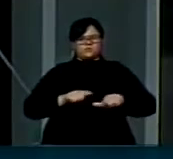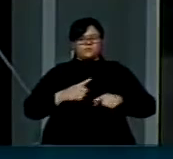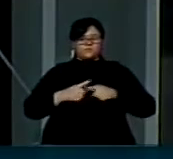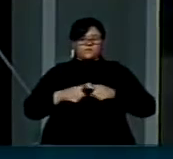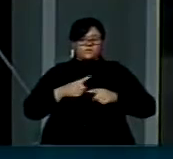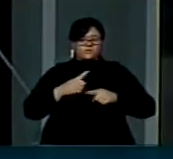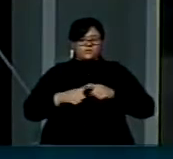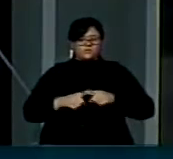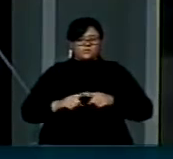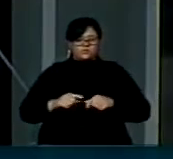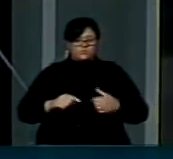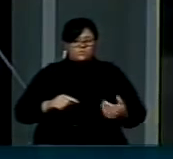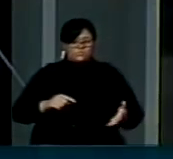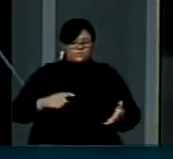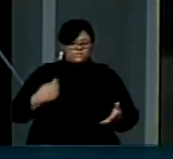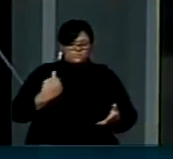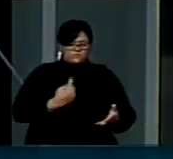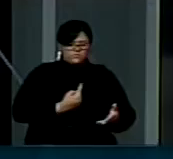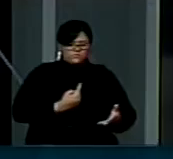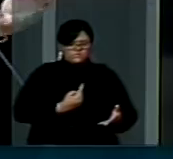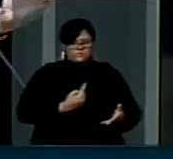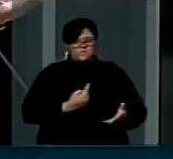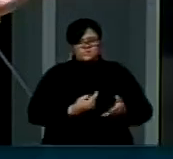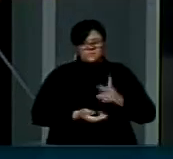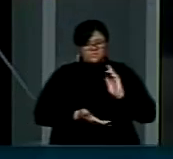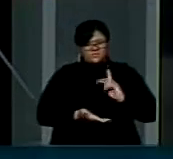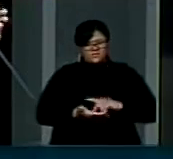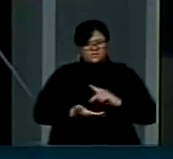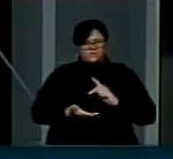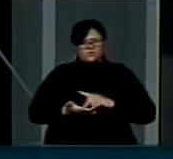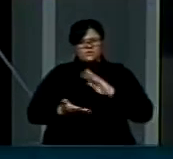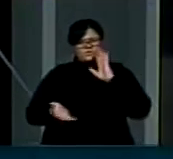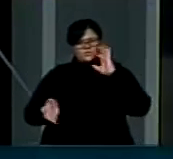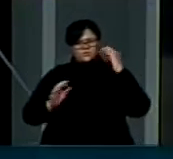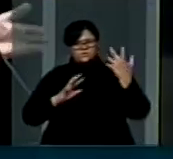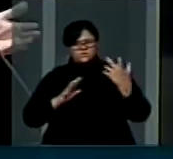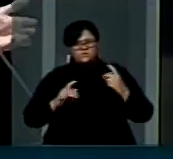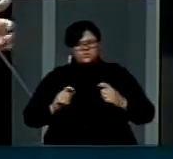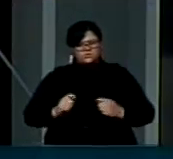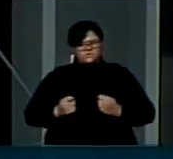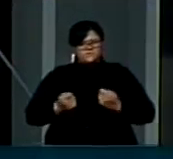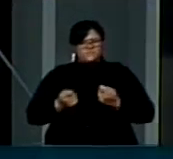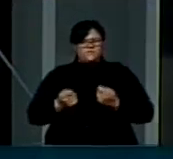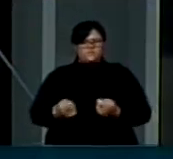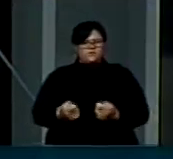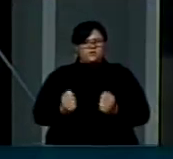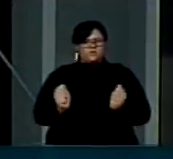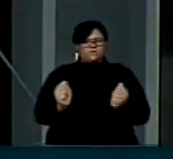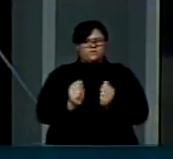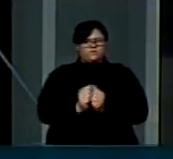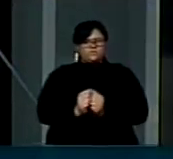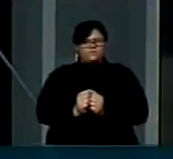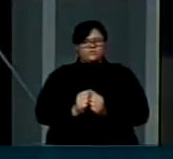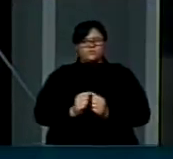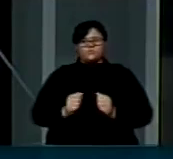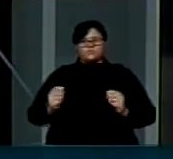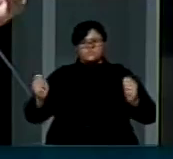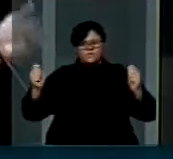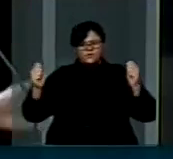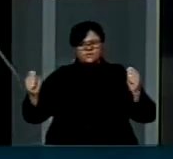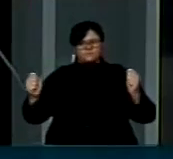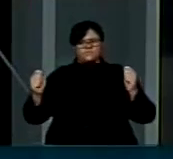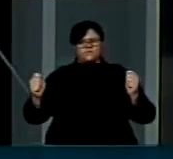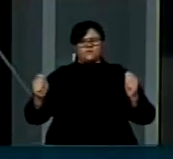Porque quando nós de fato decidimos enfrentar juntos, dando as mãos aos